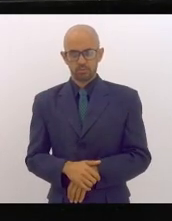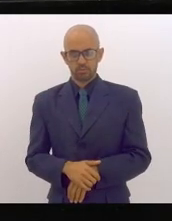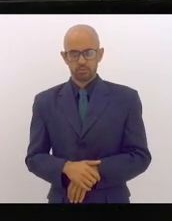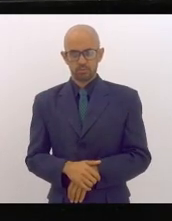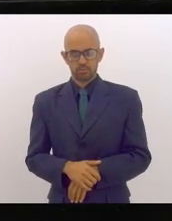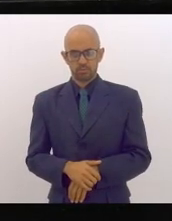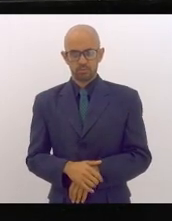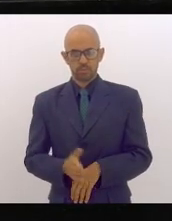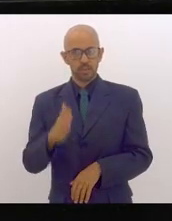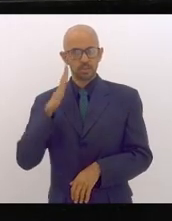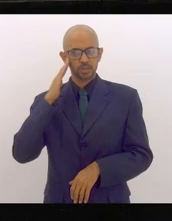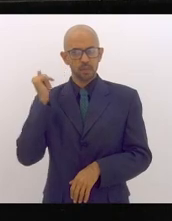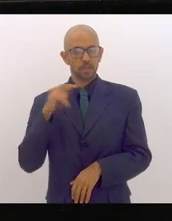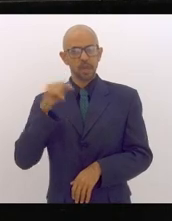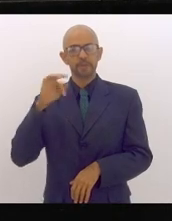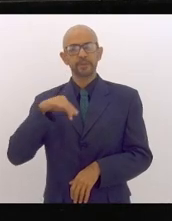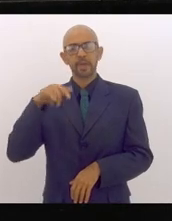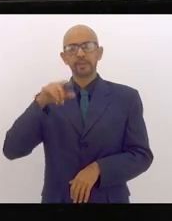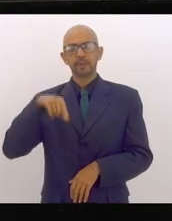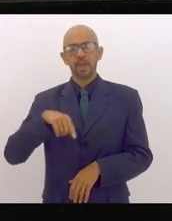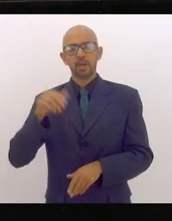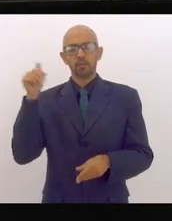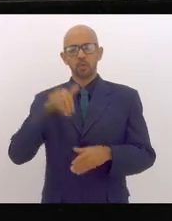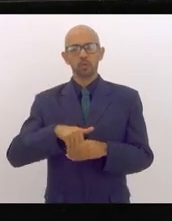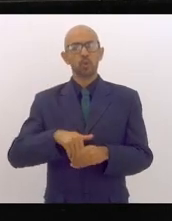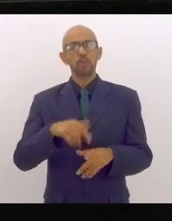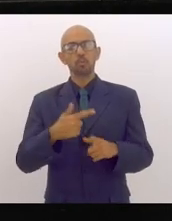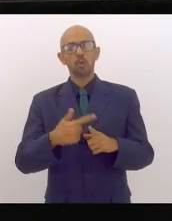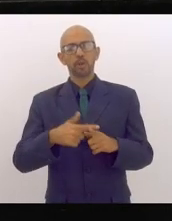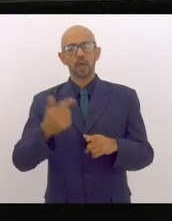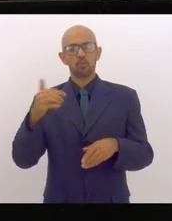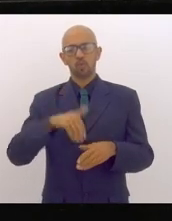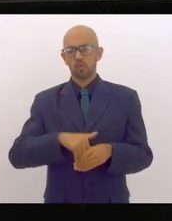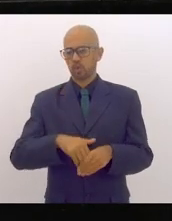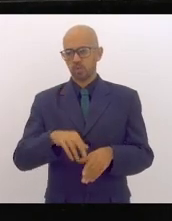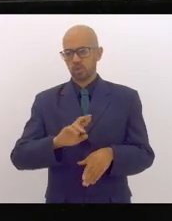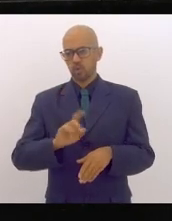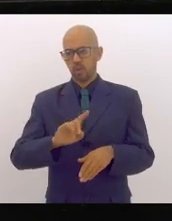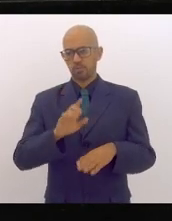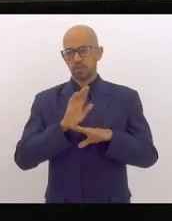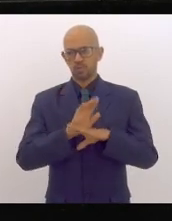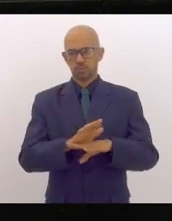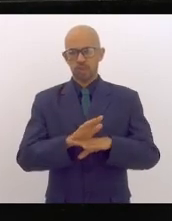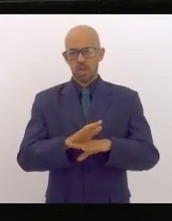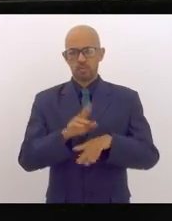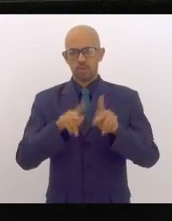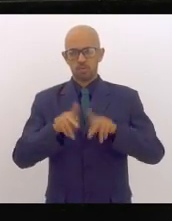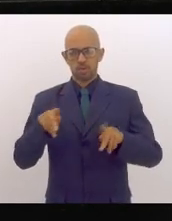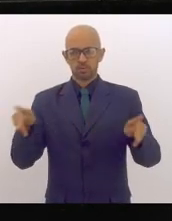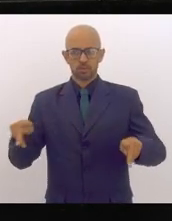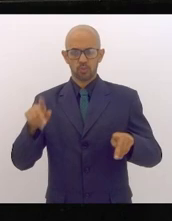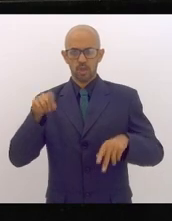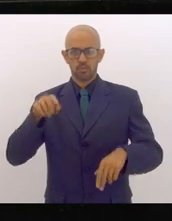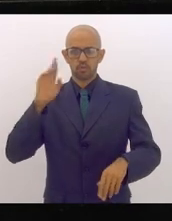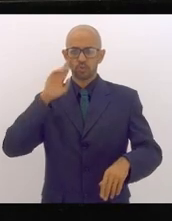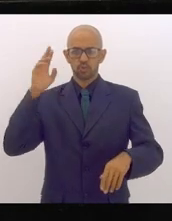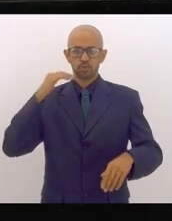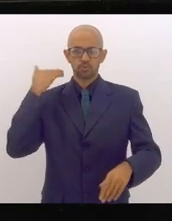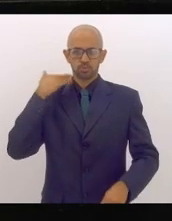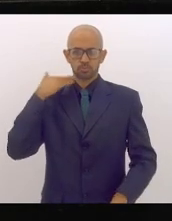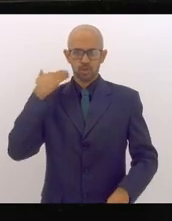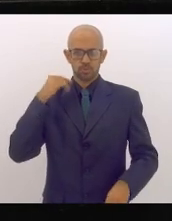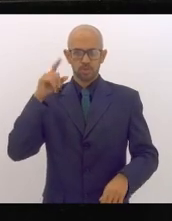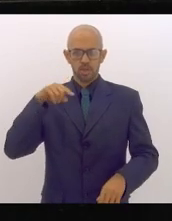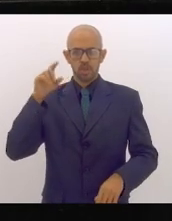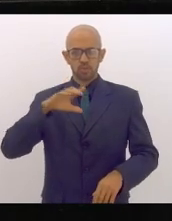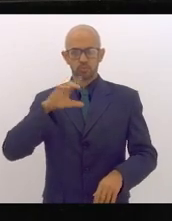Pessoal, saber quem é que votou, como votou e por que votou. Não votou a favor do povo, votou a favor do banqueiro. Porque é um direito